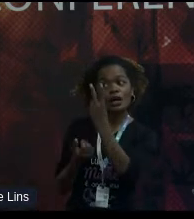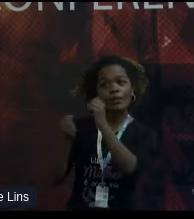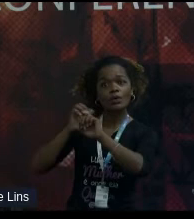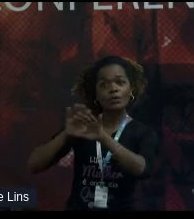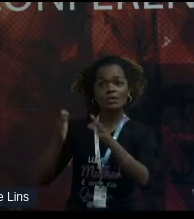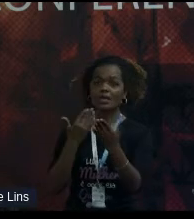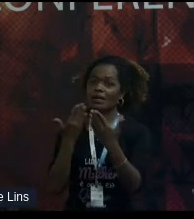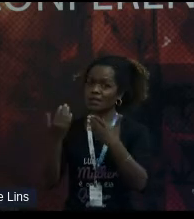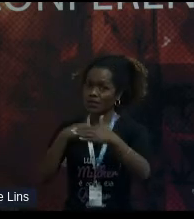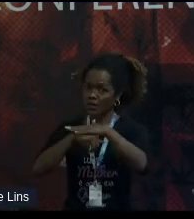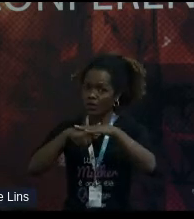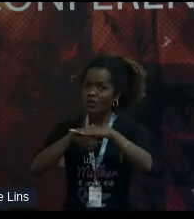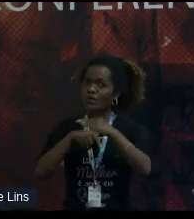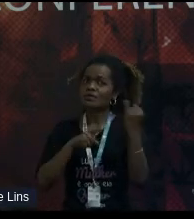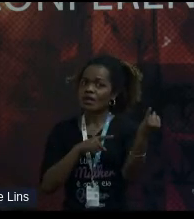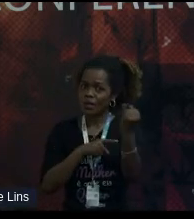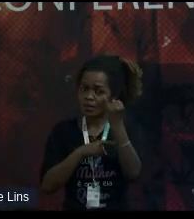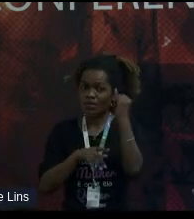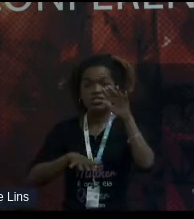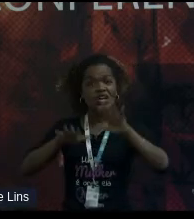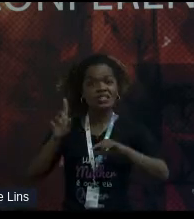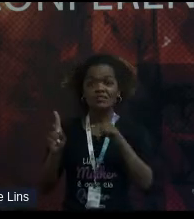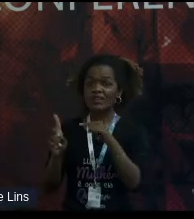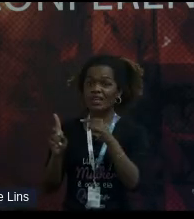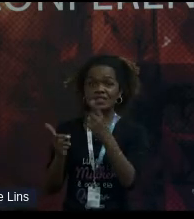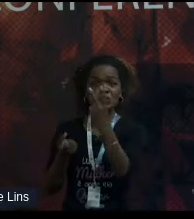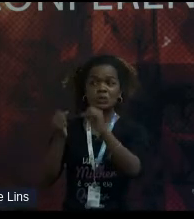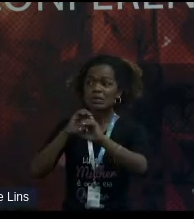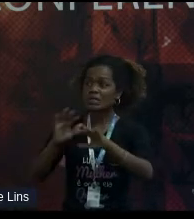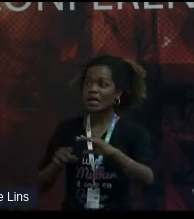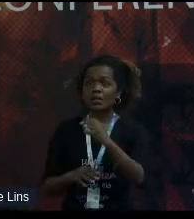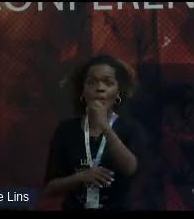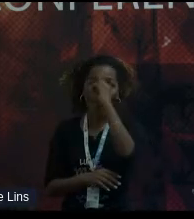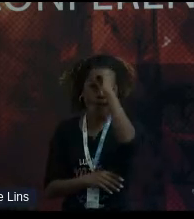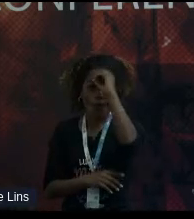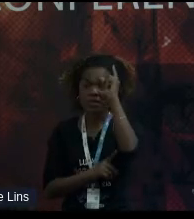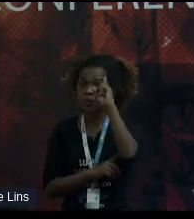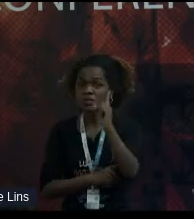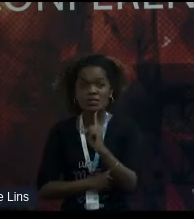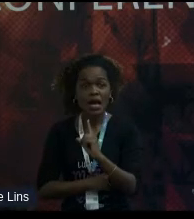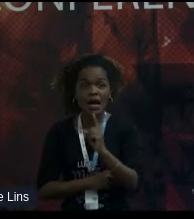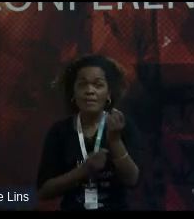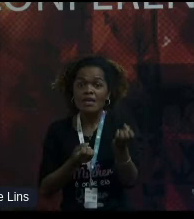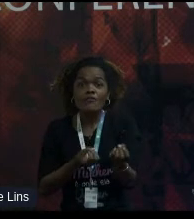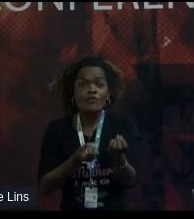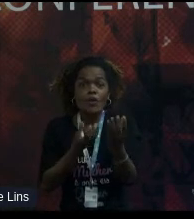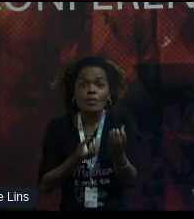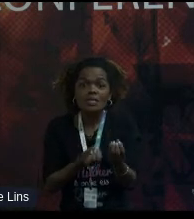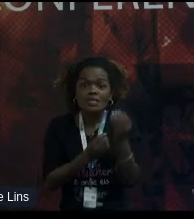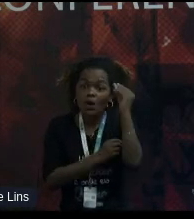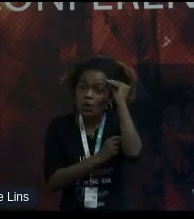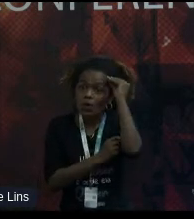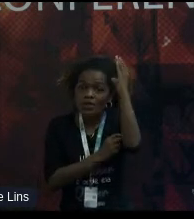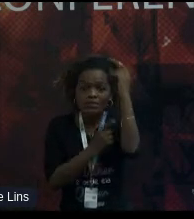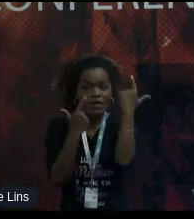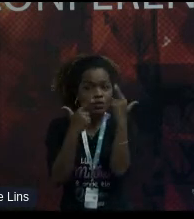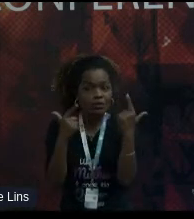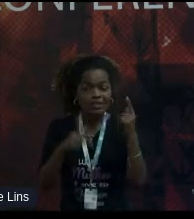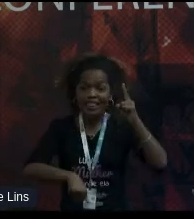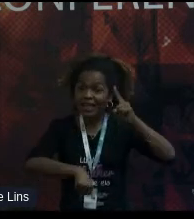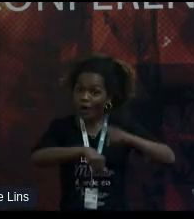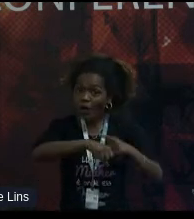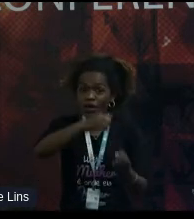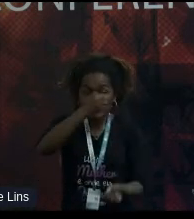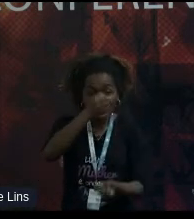né? Às vezes o designer não ouviu falar sobre isso, ainda não tem esse tipo de informação, esse tipo de conhecimento. Se na hora de desenvolver, de codificar,